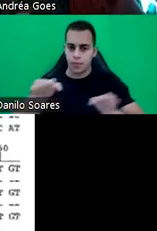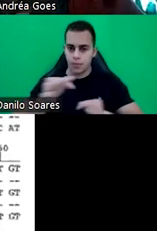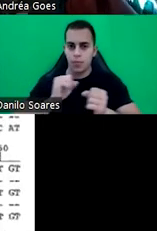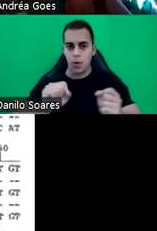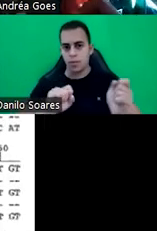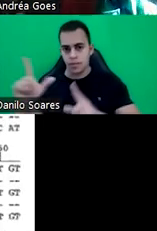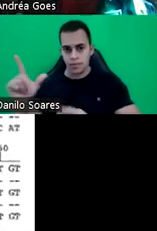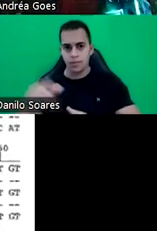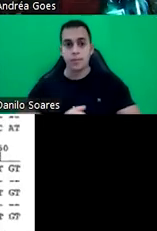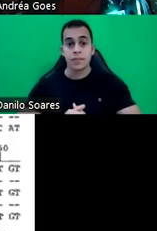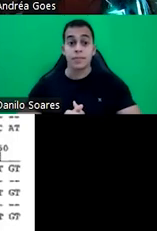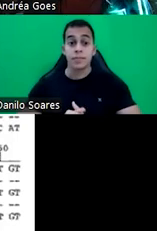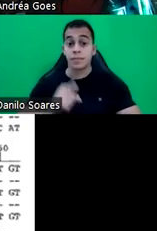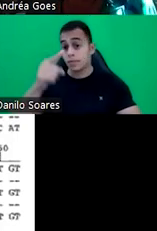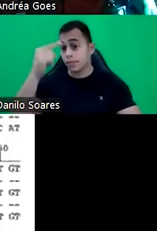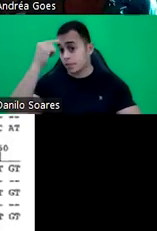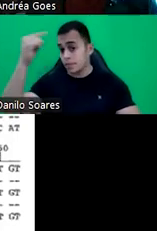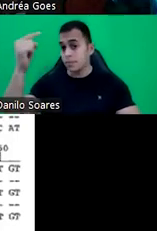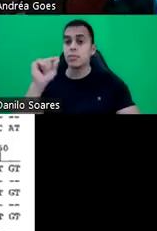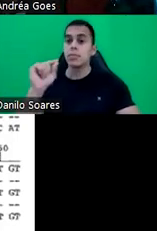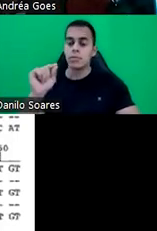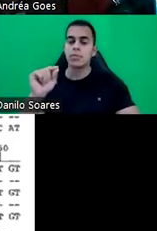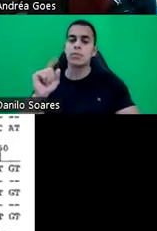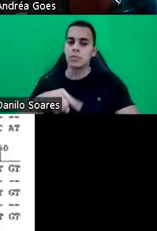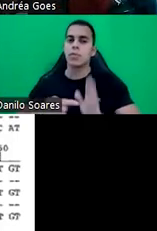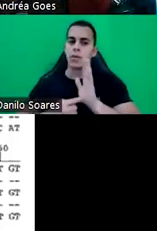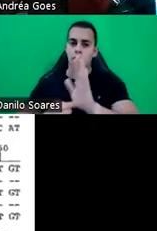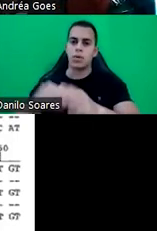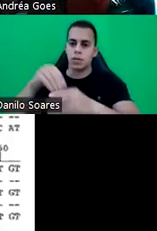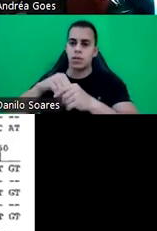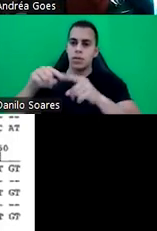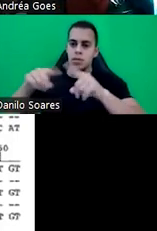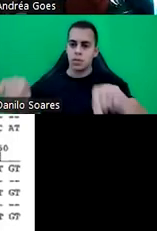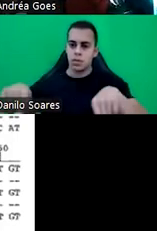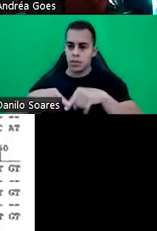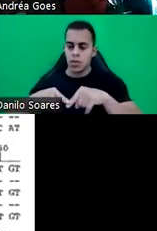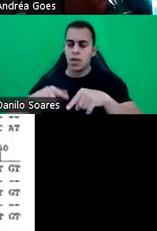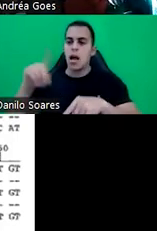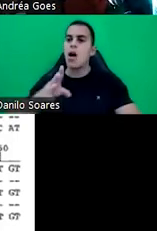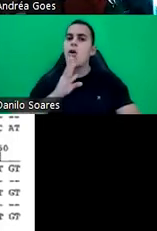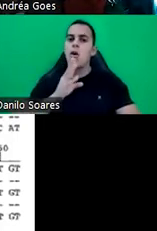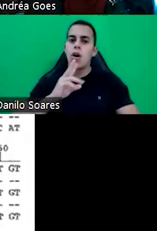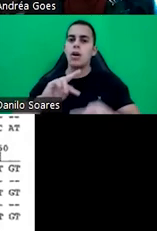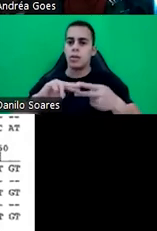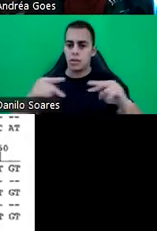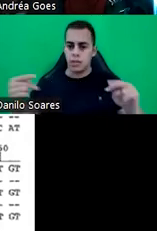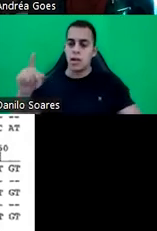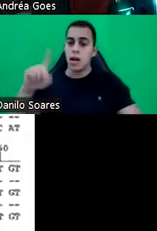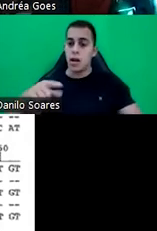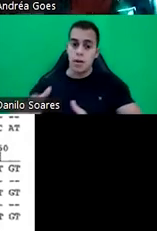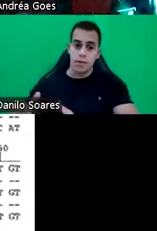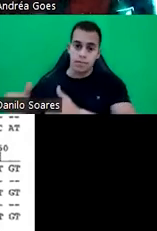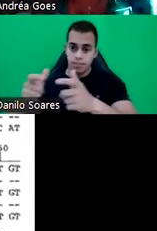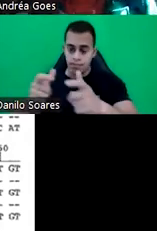favor. Então, a ideia é isso que a gente traz para a sala de aula, a gente sequencia o DNA, são regiões que